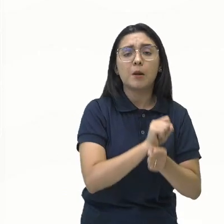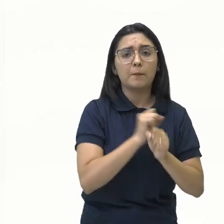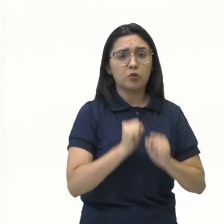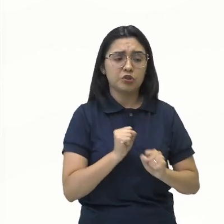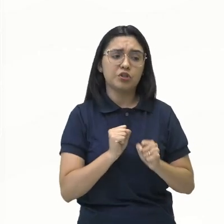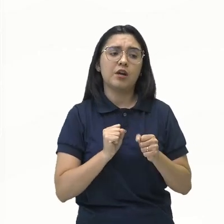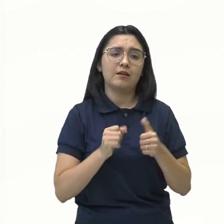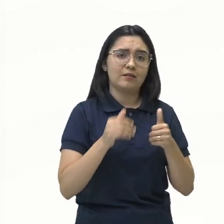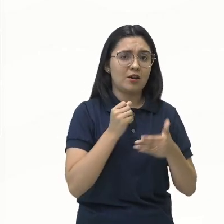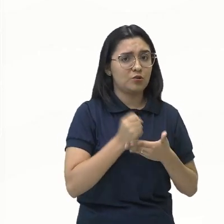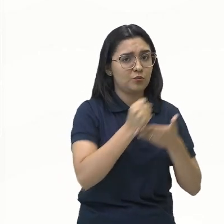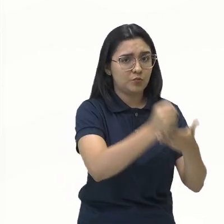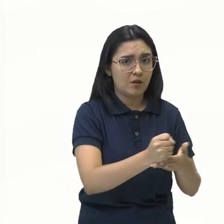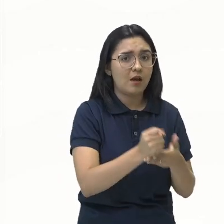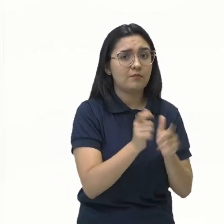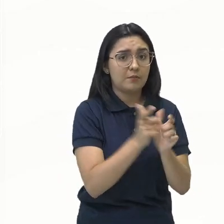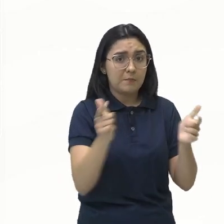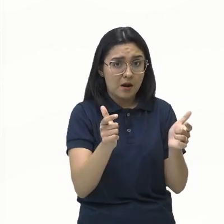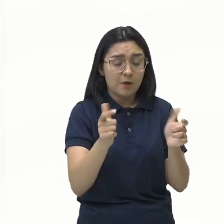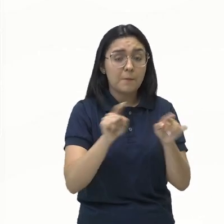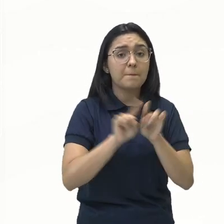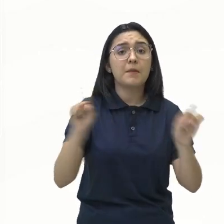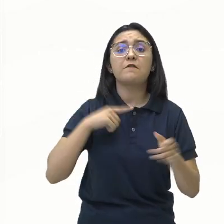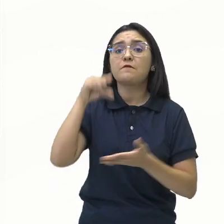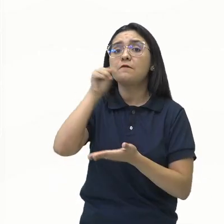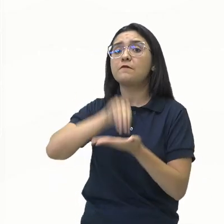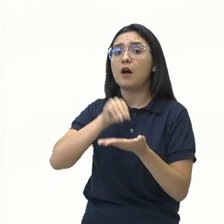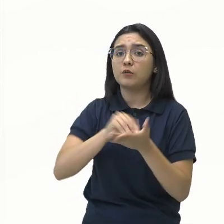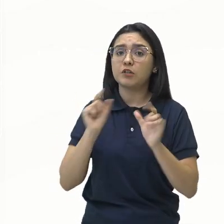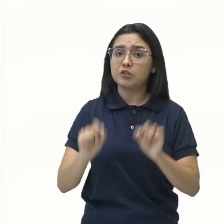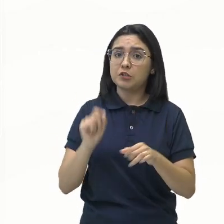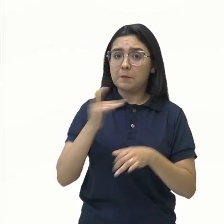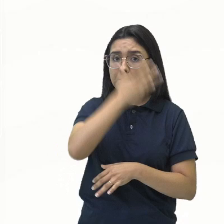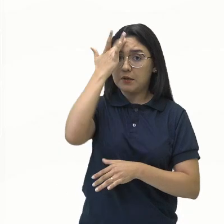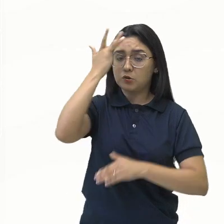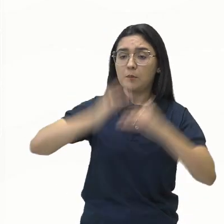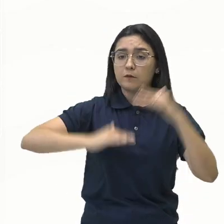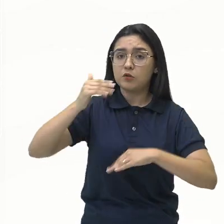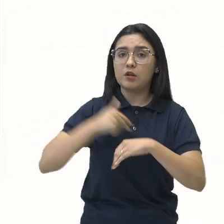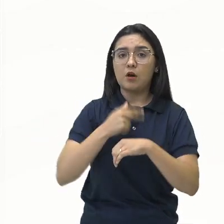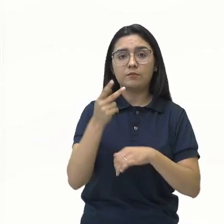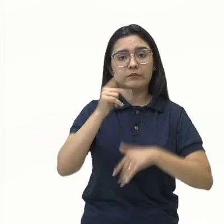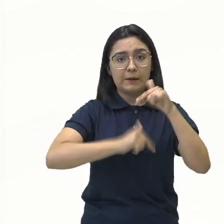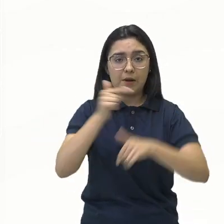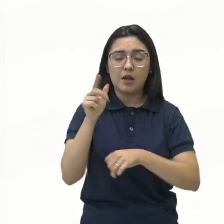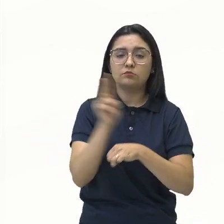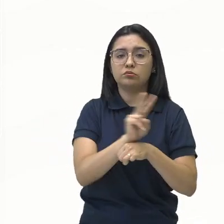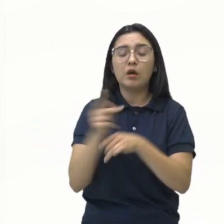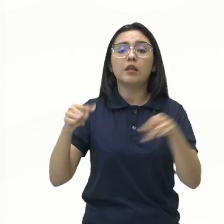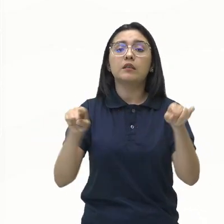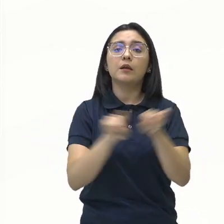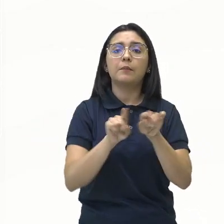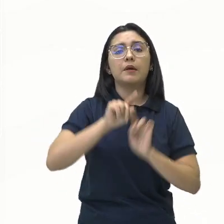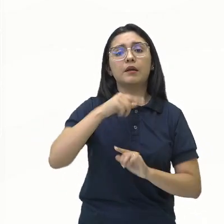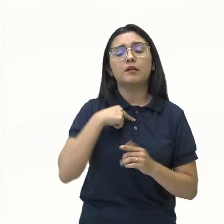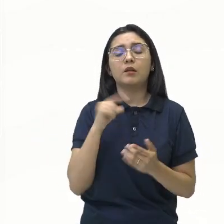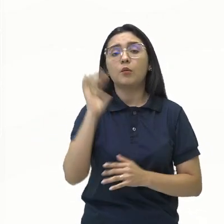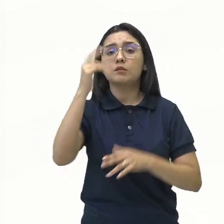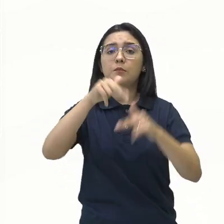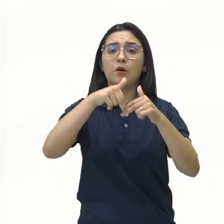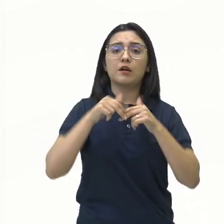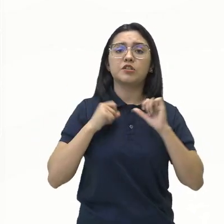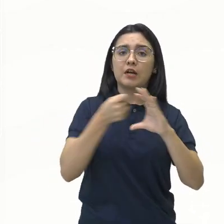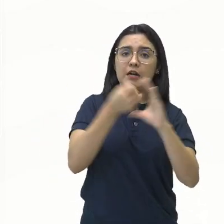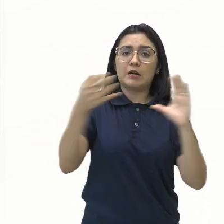escravidão seria maior. Isso não acontece por falta de agentes para fazer esse trabalho, isso não acontece também por conta